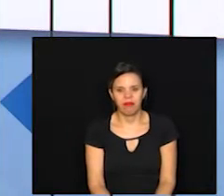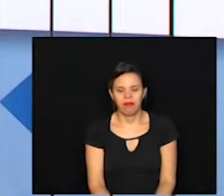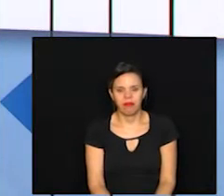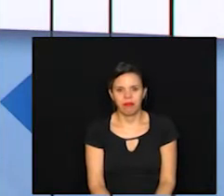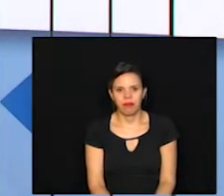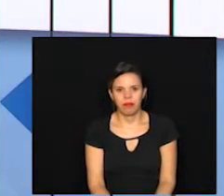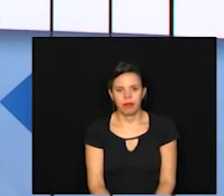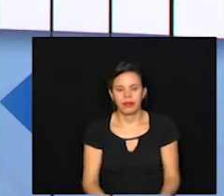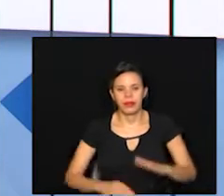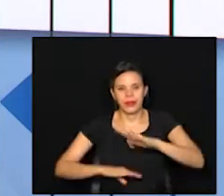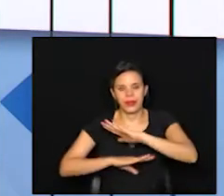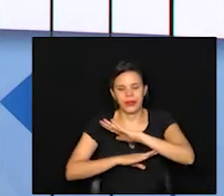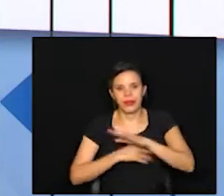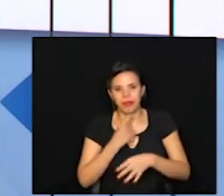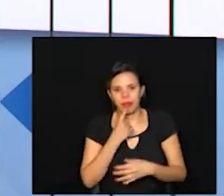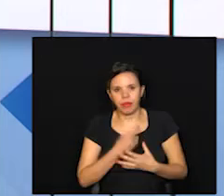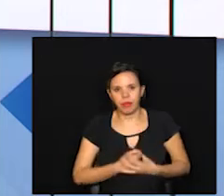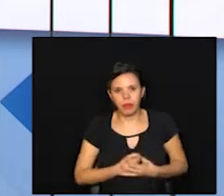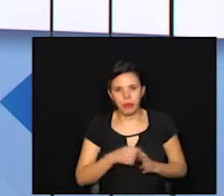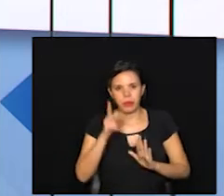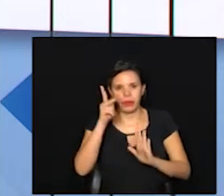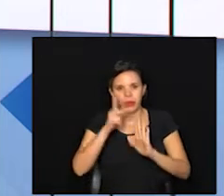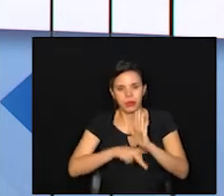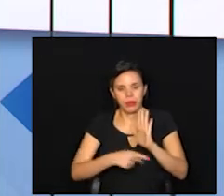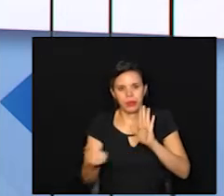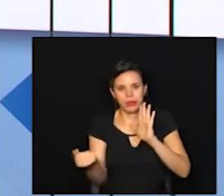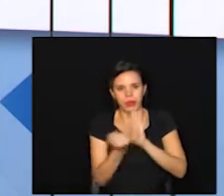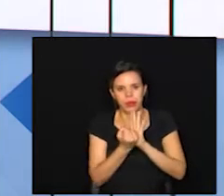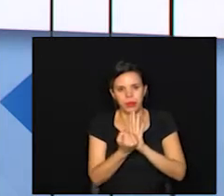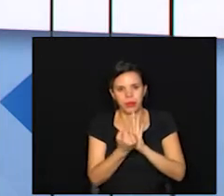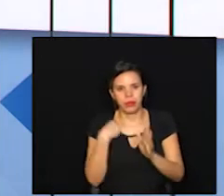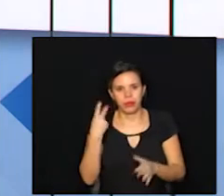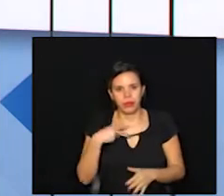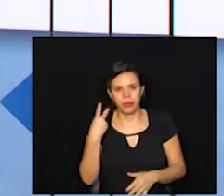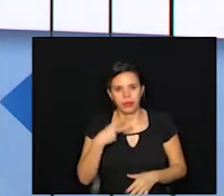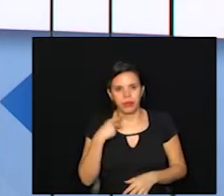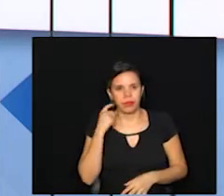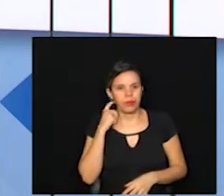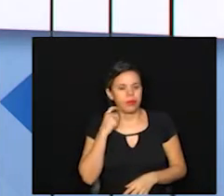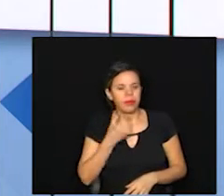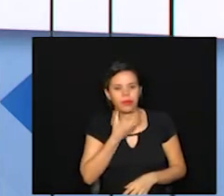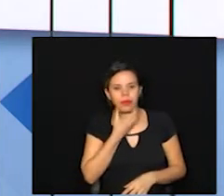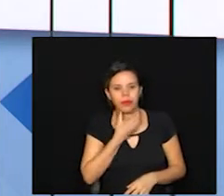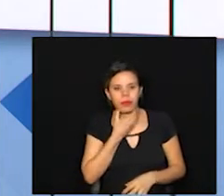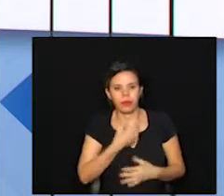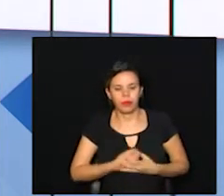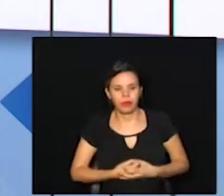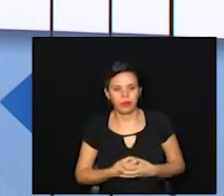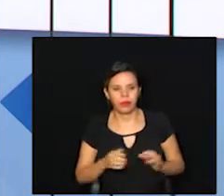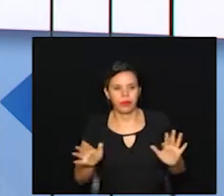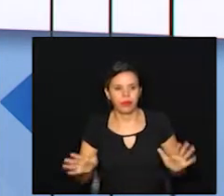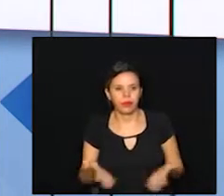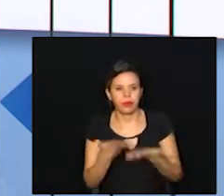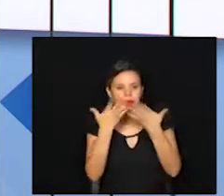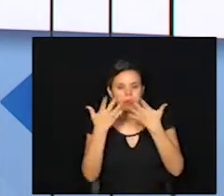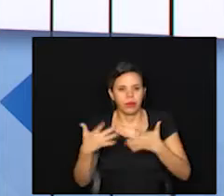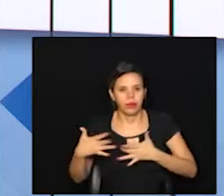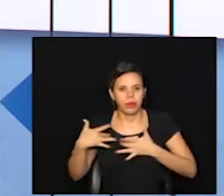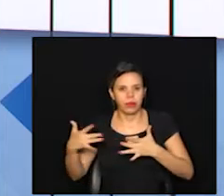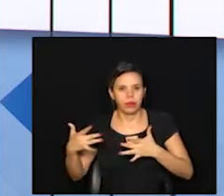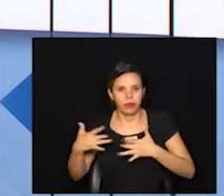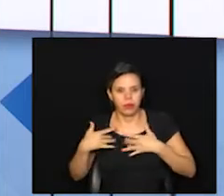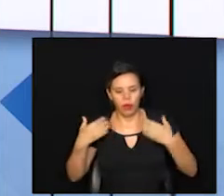E aqui na Câmara de Campinas, um projeto protocolado pelo vereador Carmo Luiz incentiva a doação